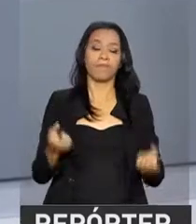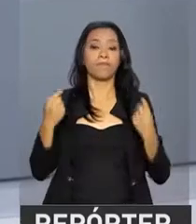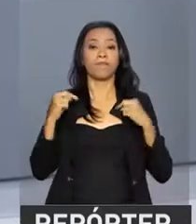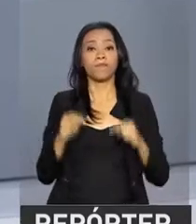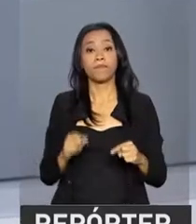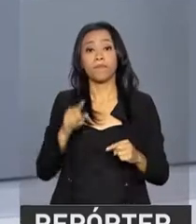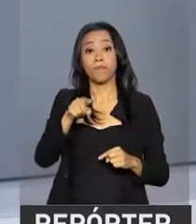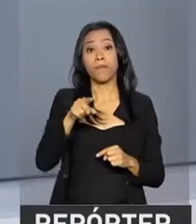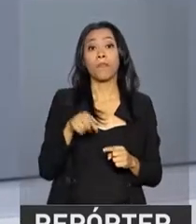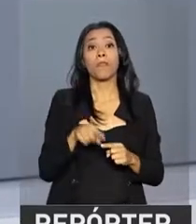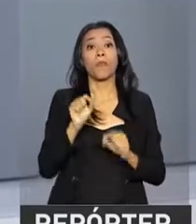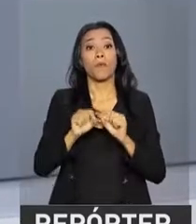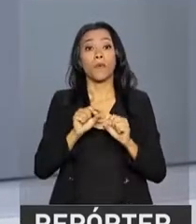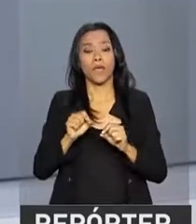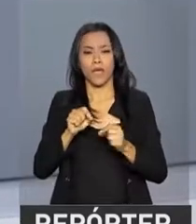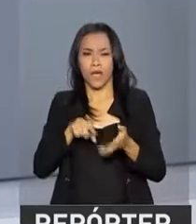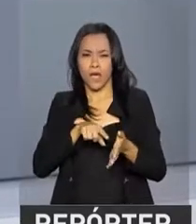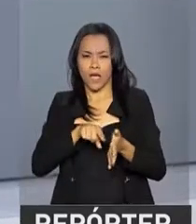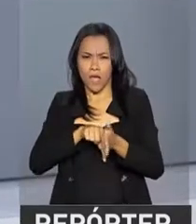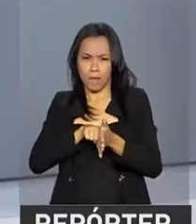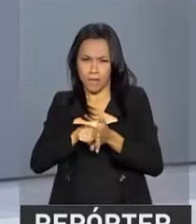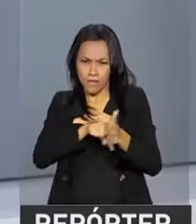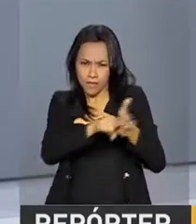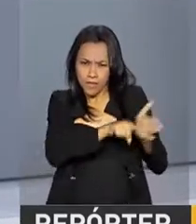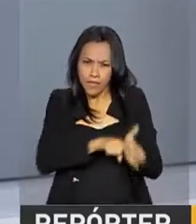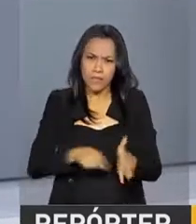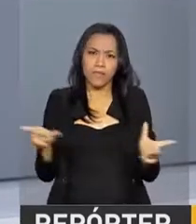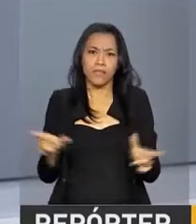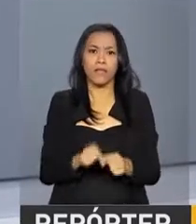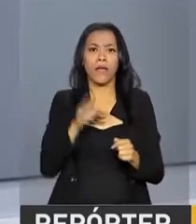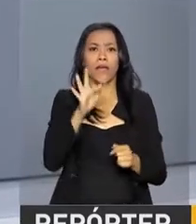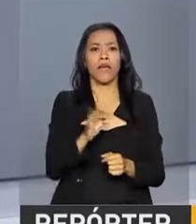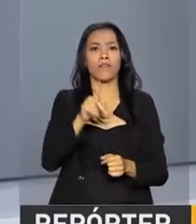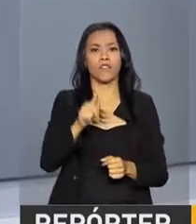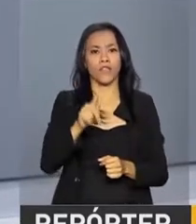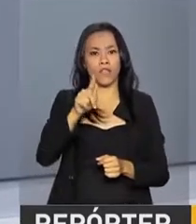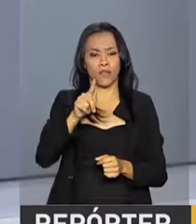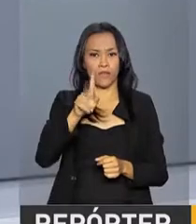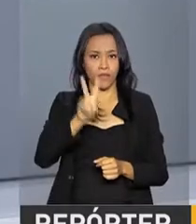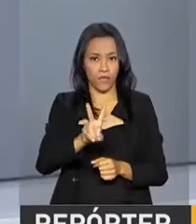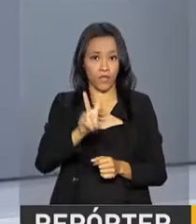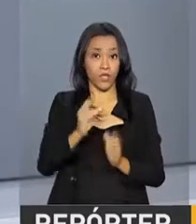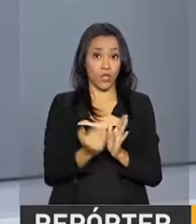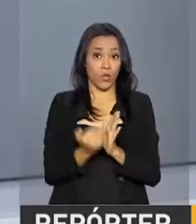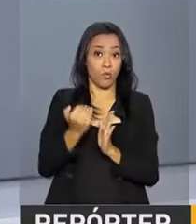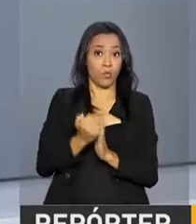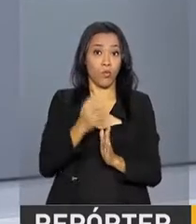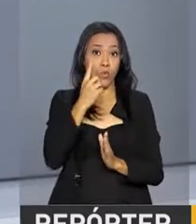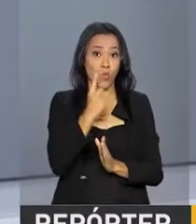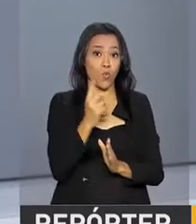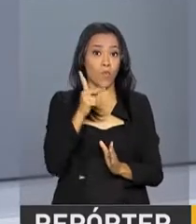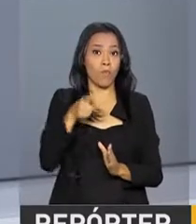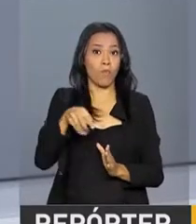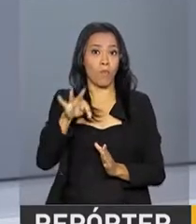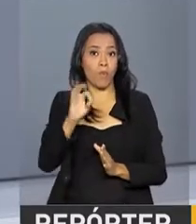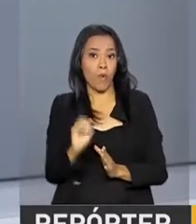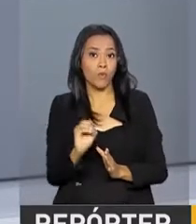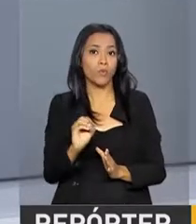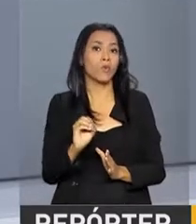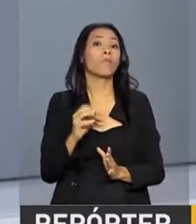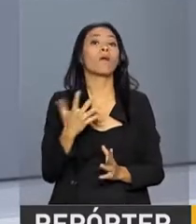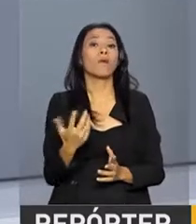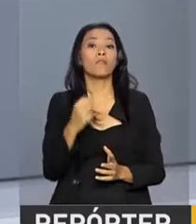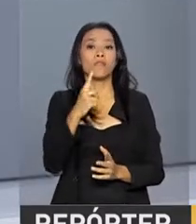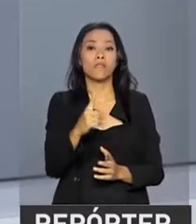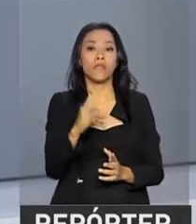indicador antecedente de emprego da Fundação Getúlio Vargas subiu um ponto entre novembro e outubro, para 103,9 pontos. É